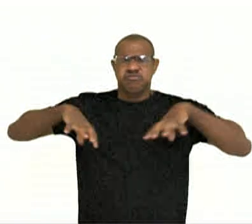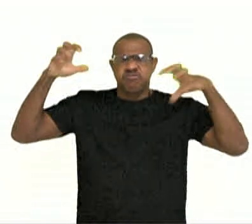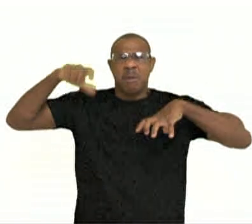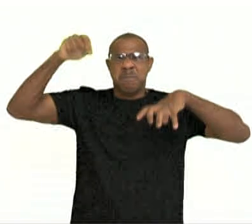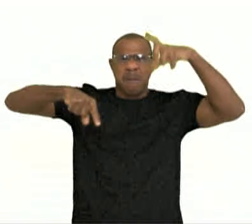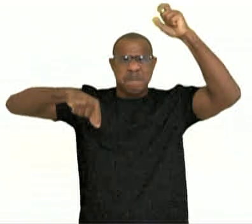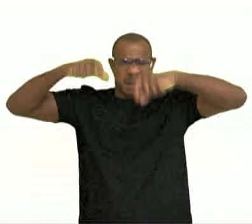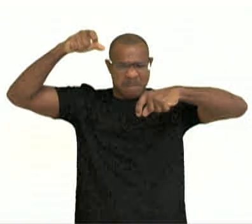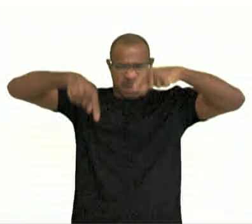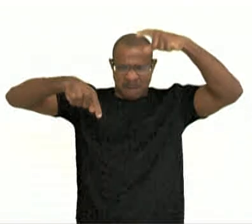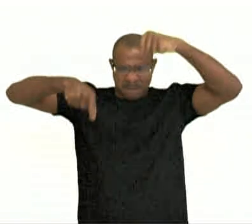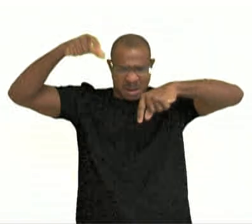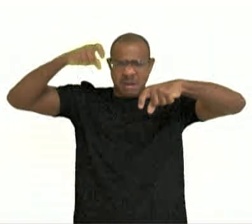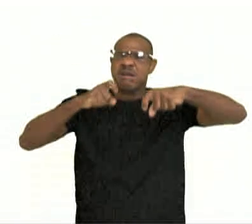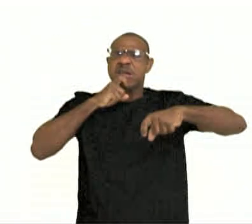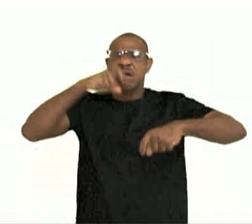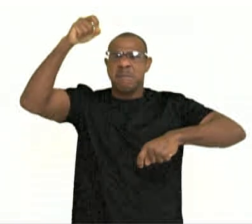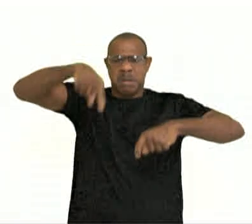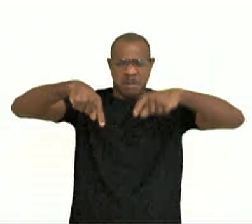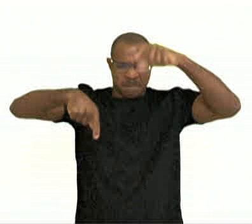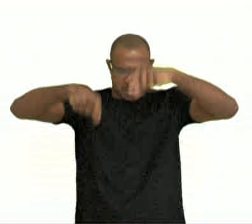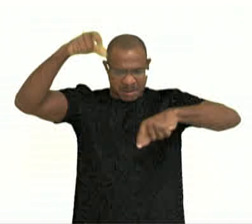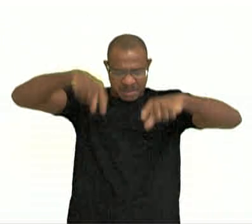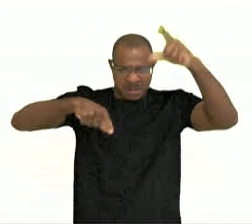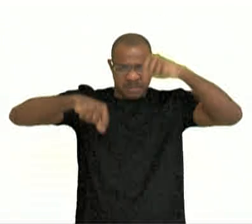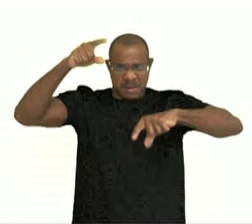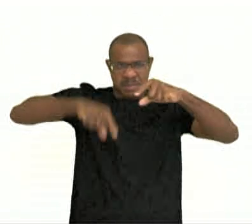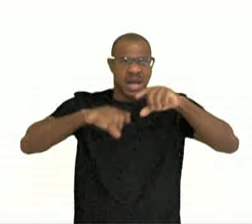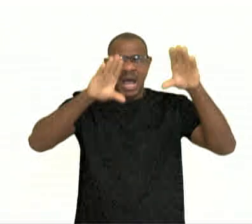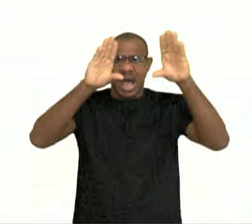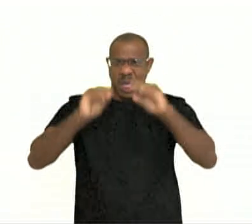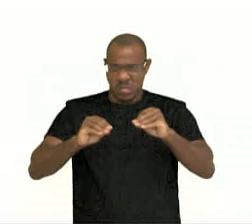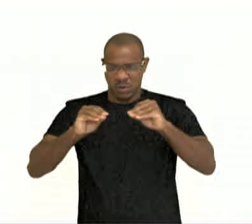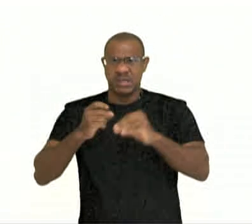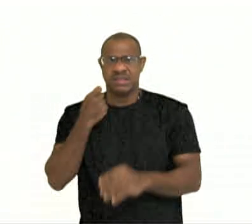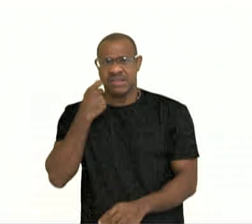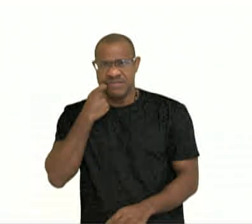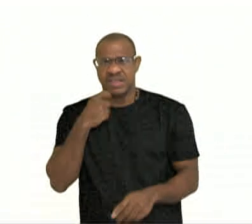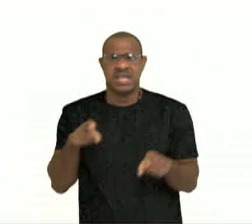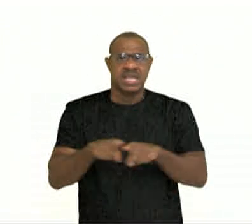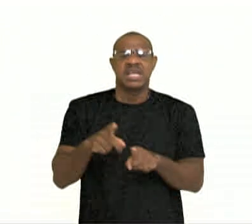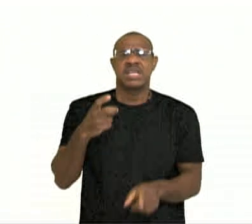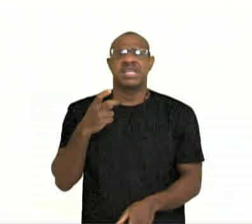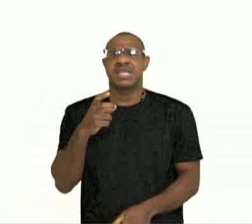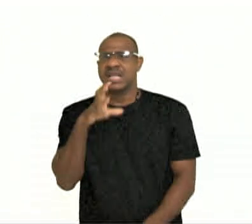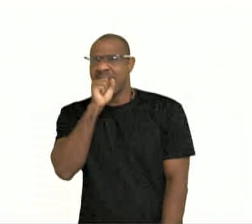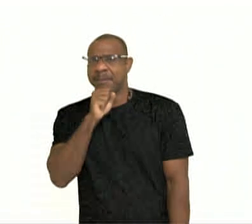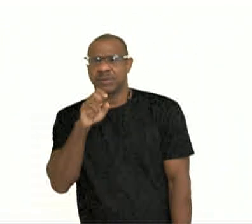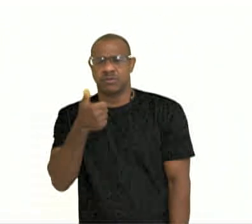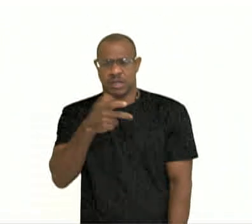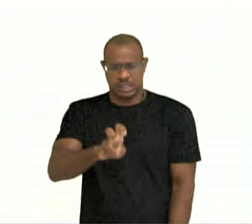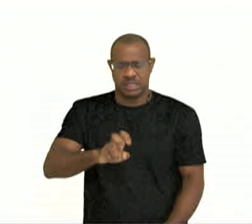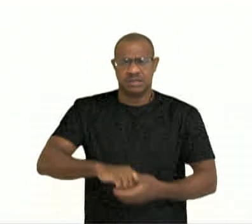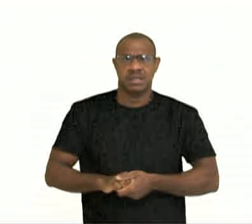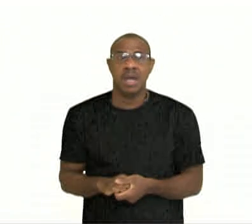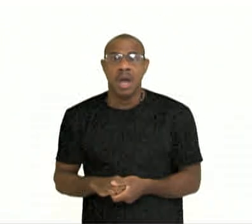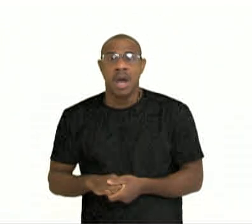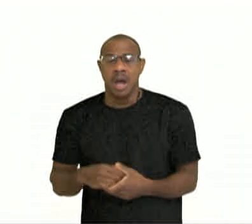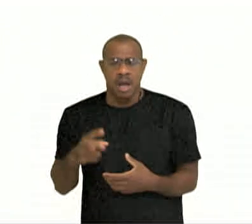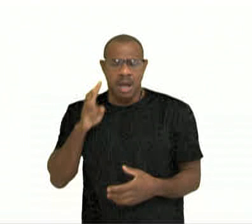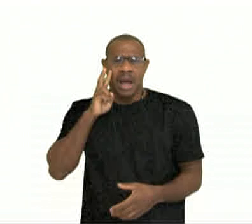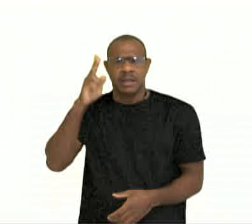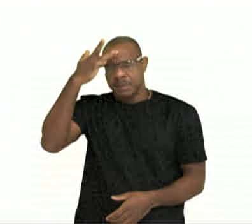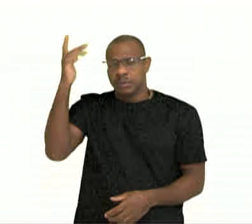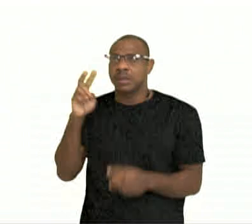diversas regiões do Paraná, entre a noite de sexta-feira, 14, e a manhã deste sábado, 15, impressionou moradores